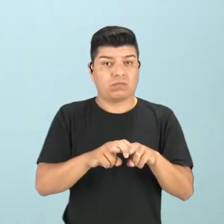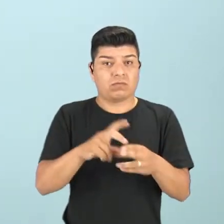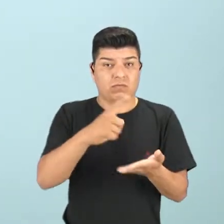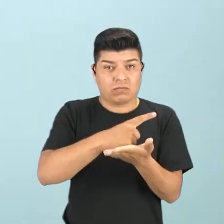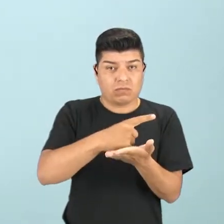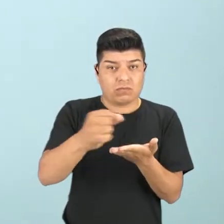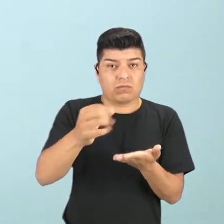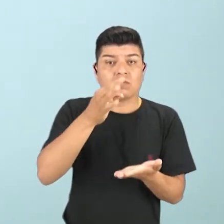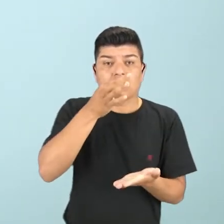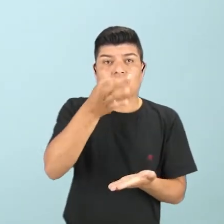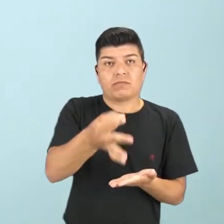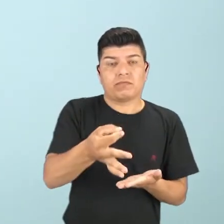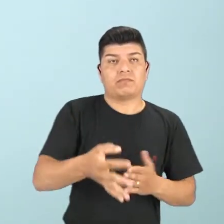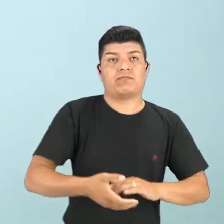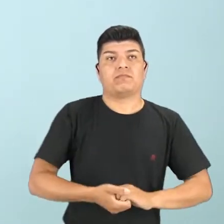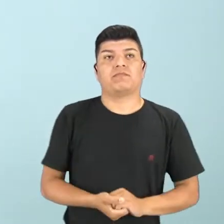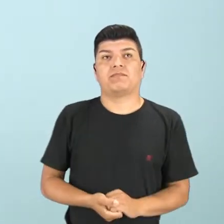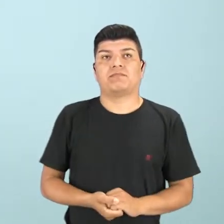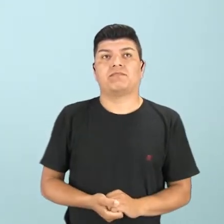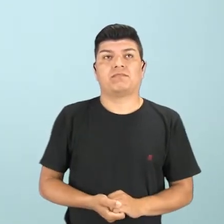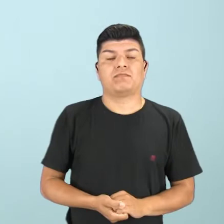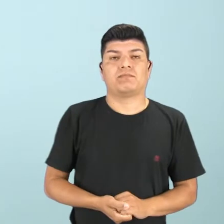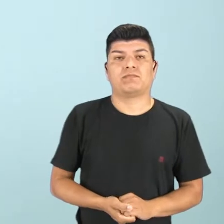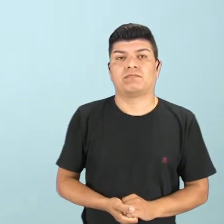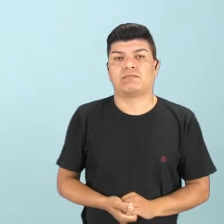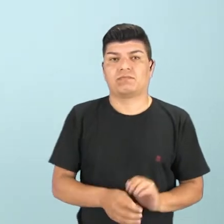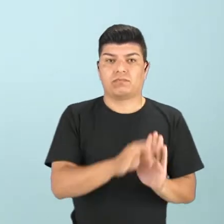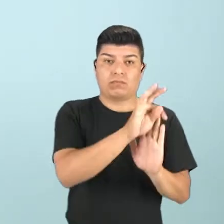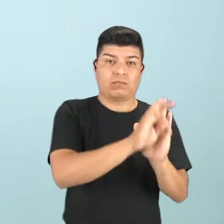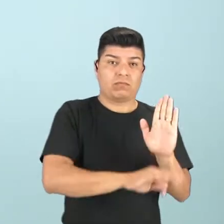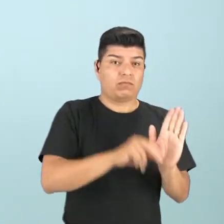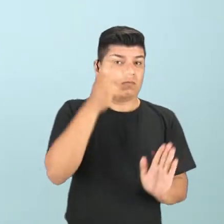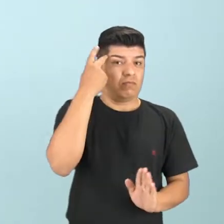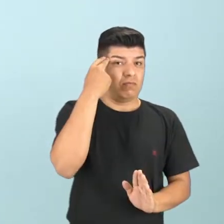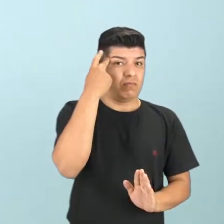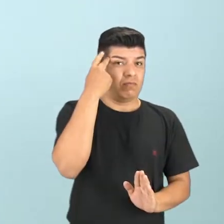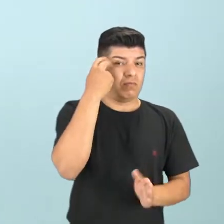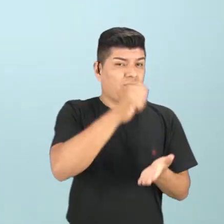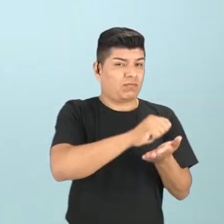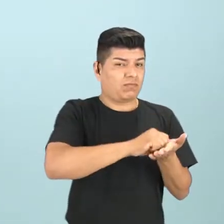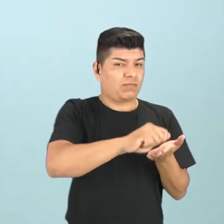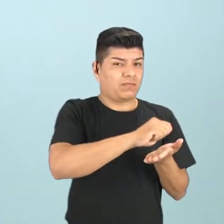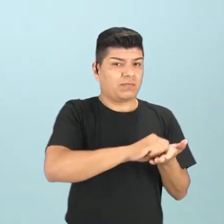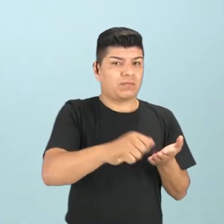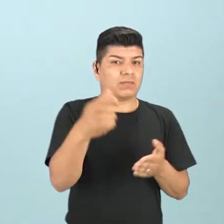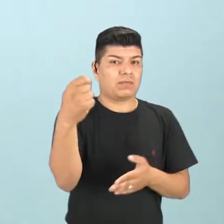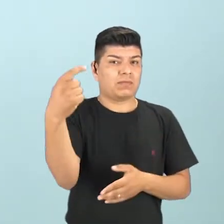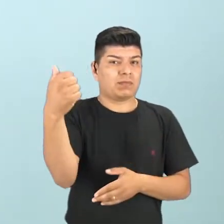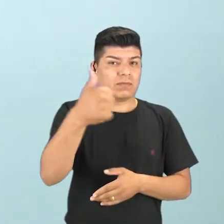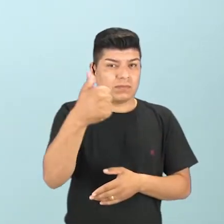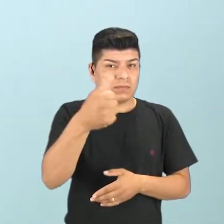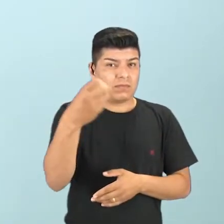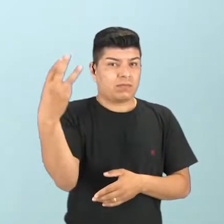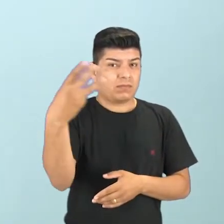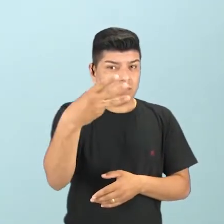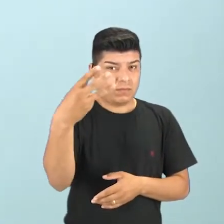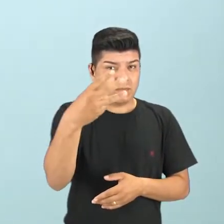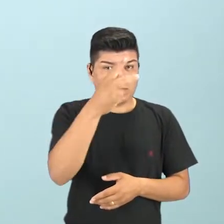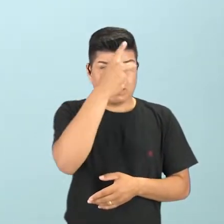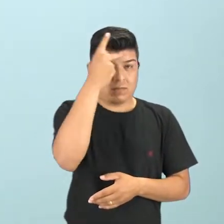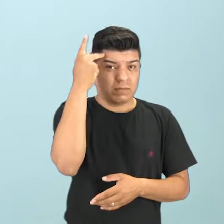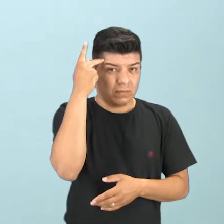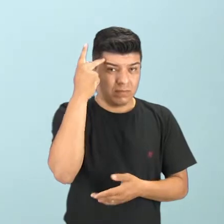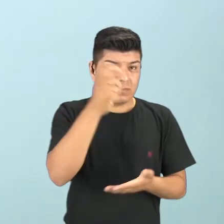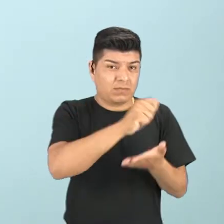de opinião. O texto é normalmente escrito na primeira e na terceira pessoa. É um texto assinado